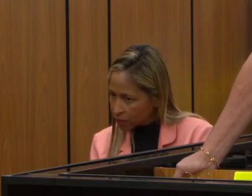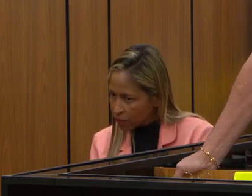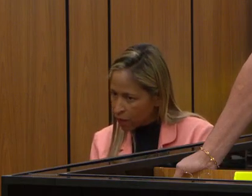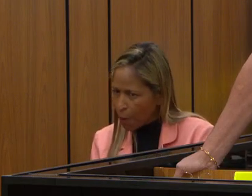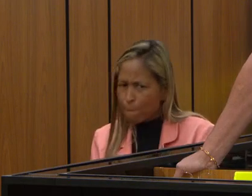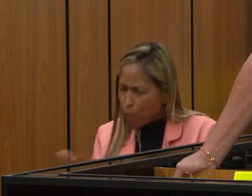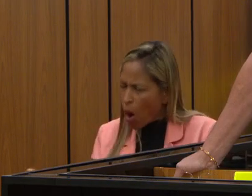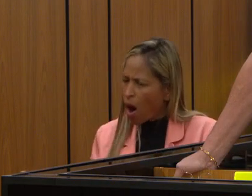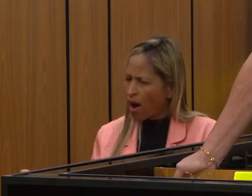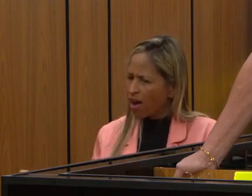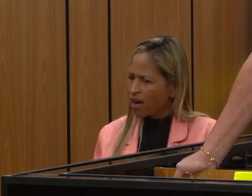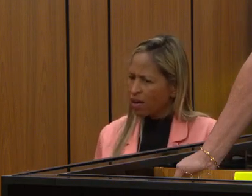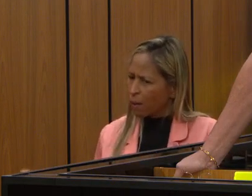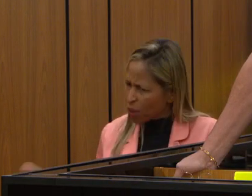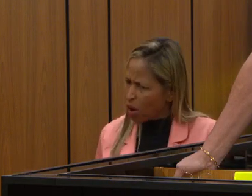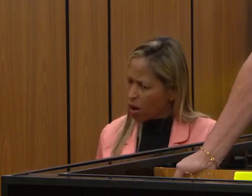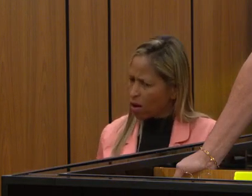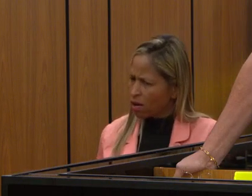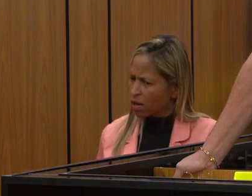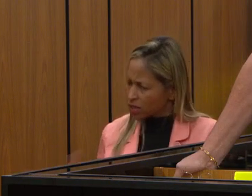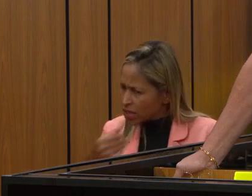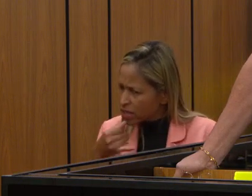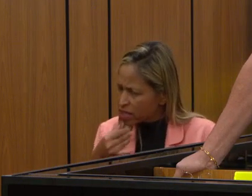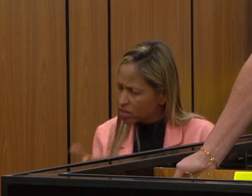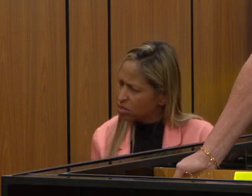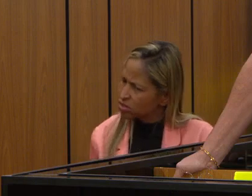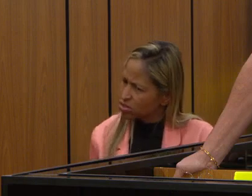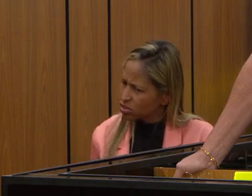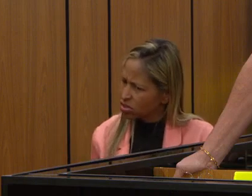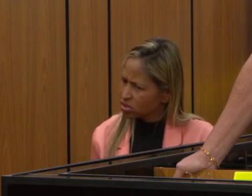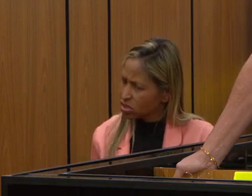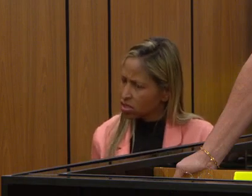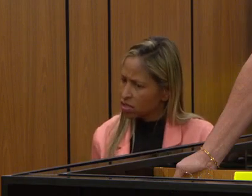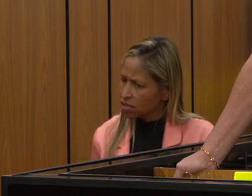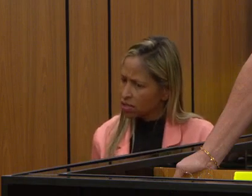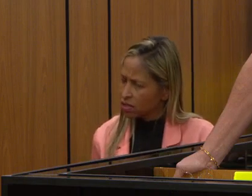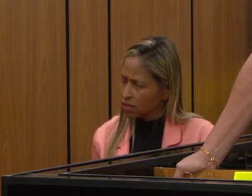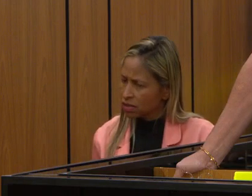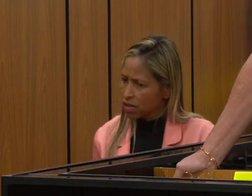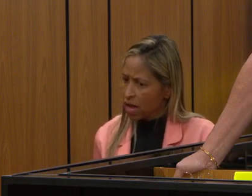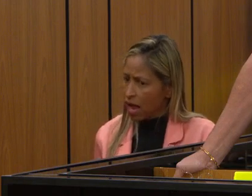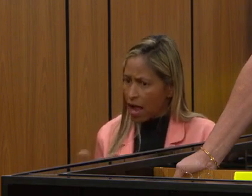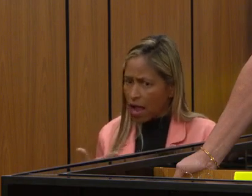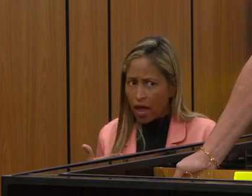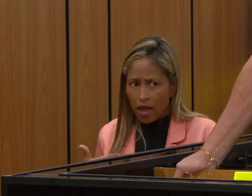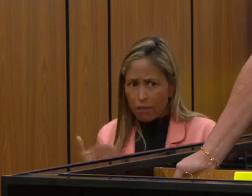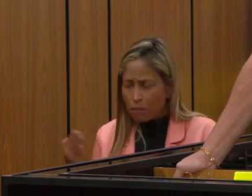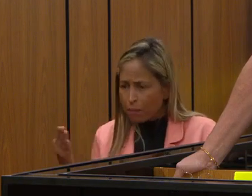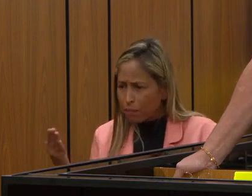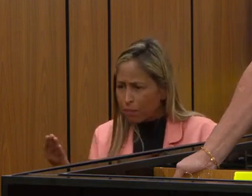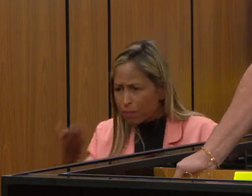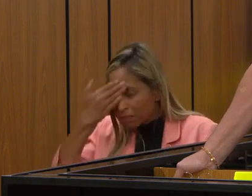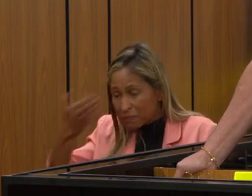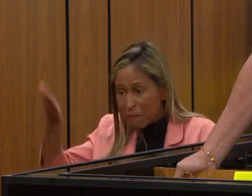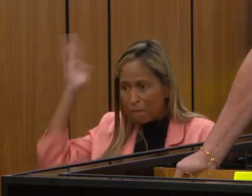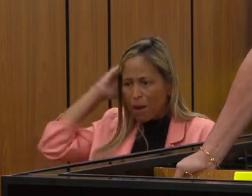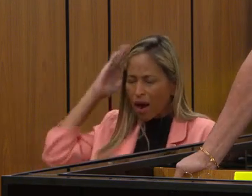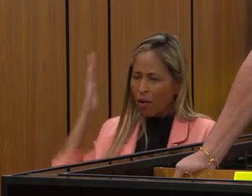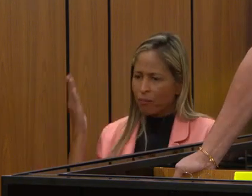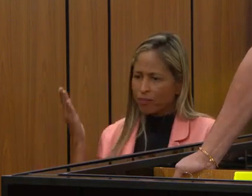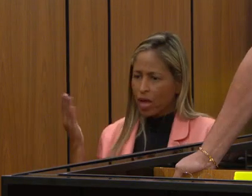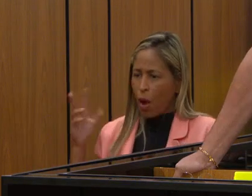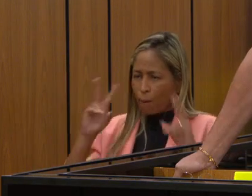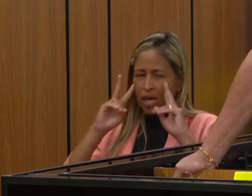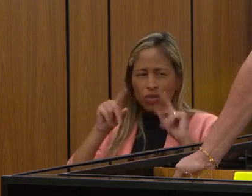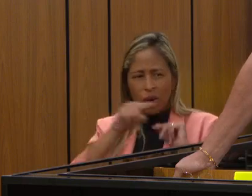me deixa muito indignado porque eu fico triste porque eu fui enganado mas eu tô aqui igual